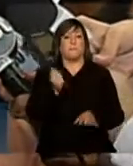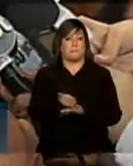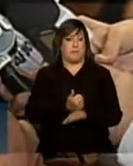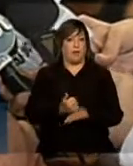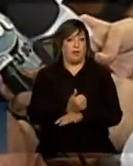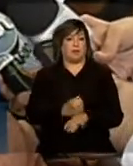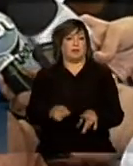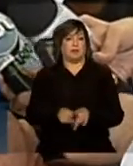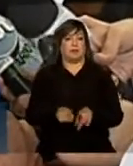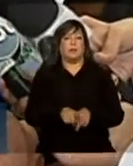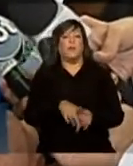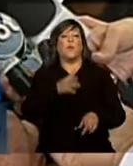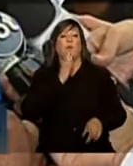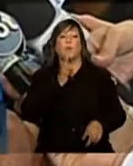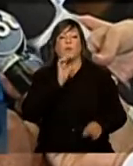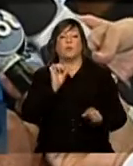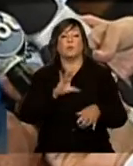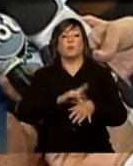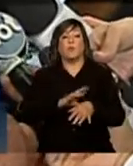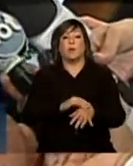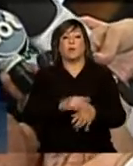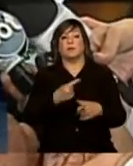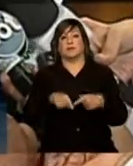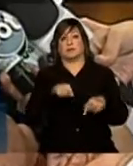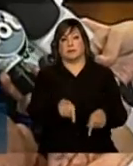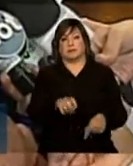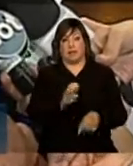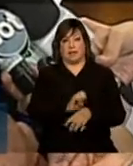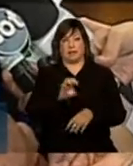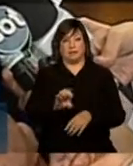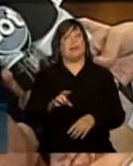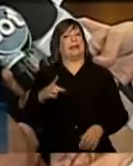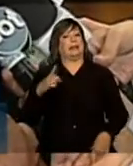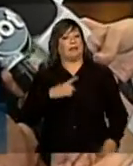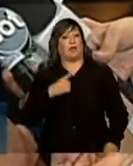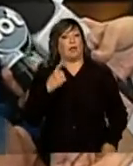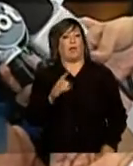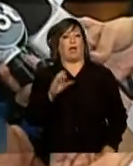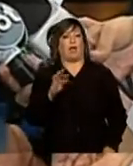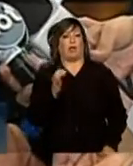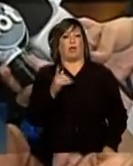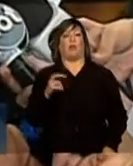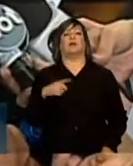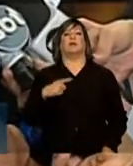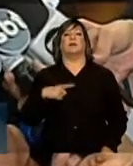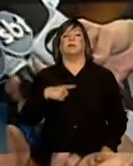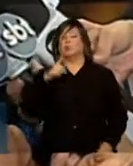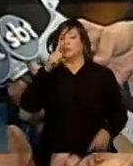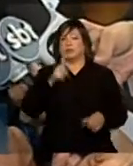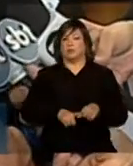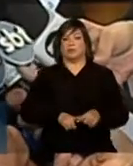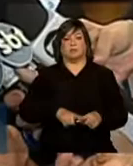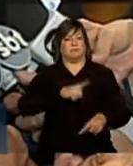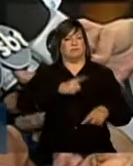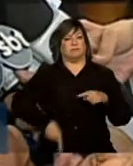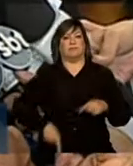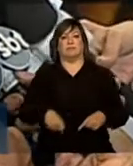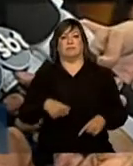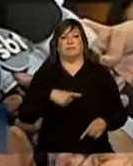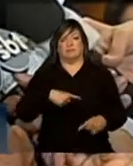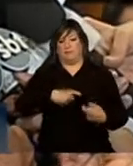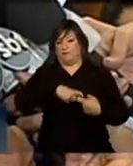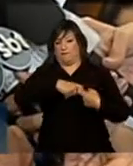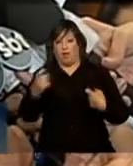doenças típicas daquele estado. Tem uma categoria que é totalmente reprovada, ou seja, será desligado do programa, não está